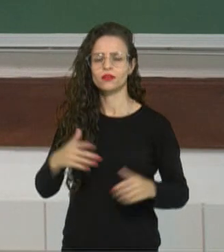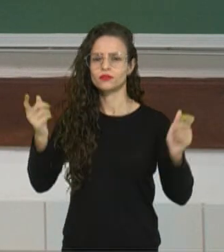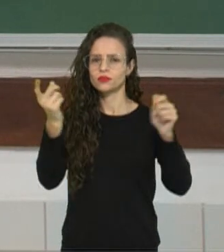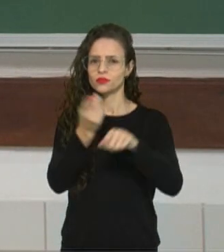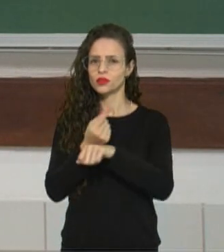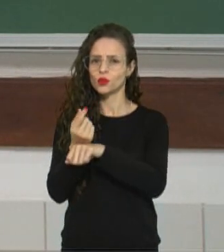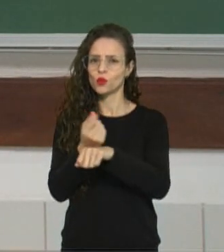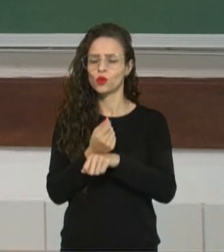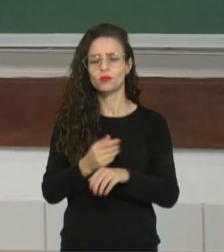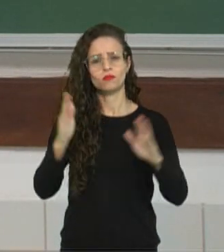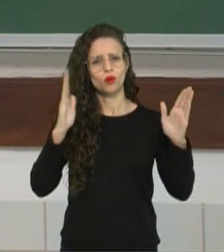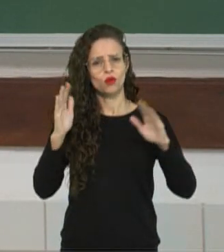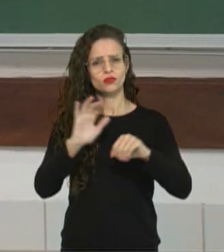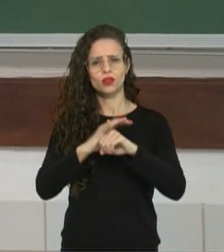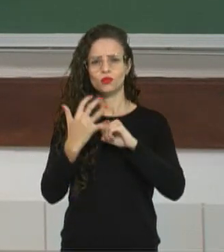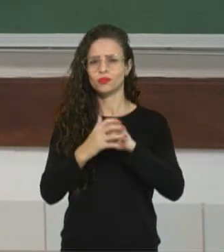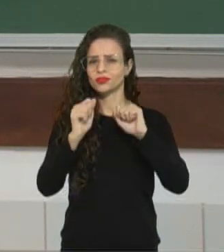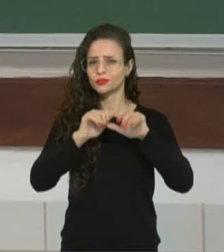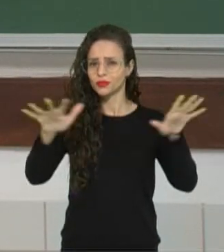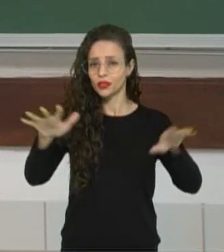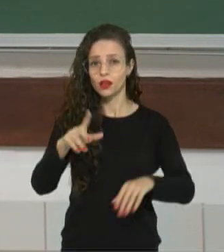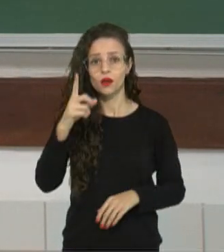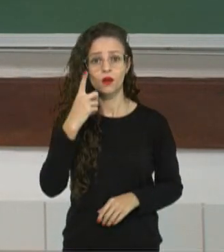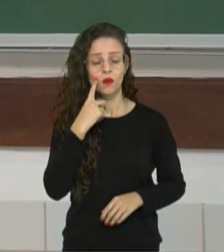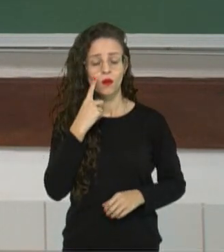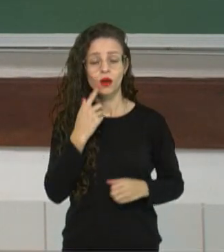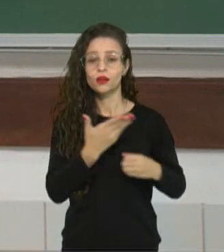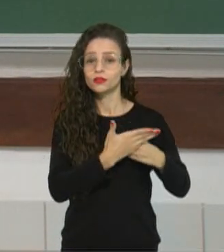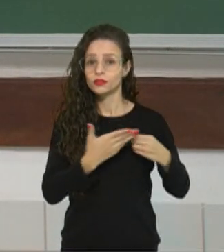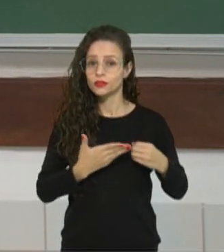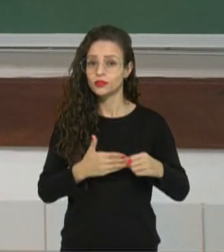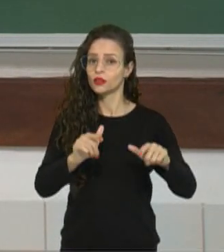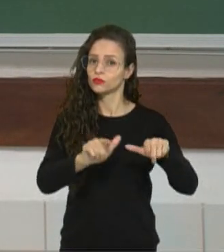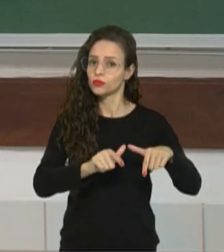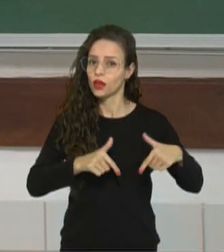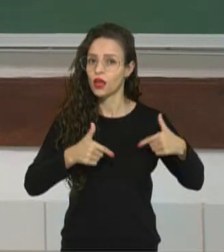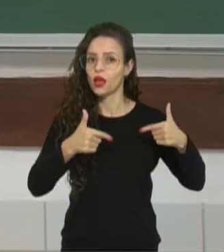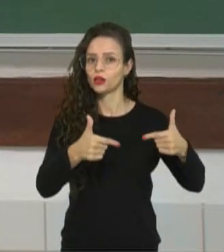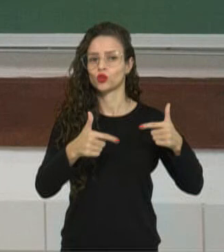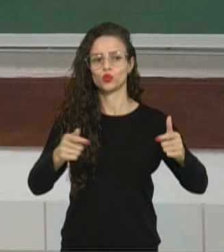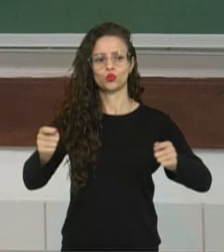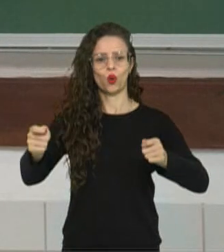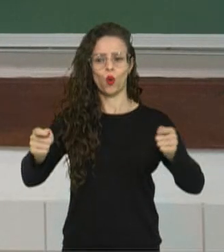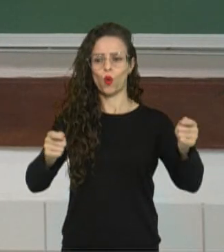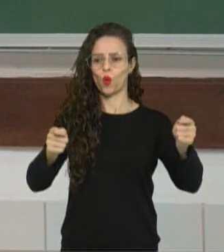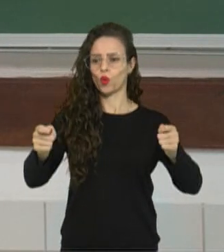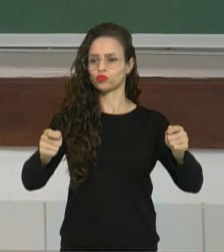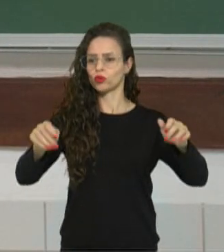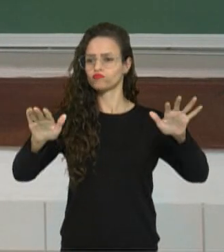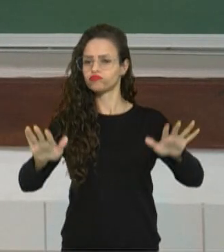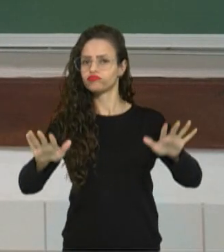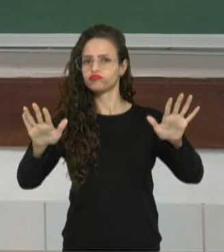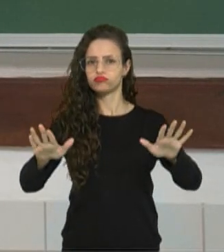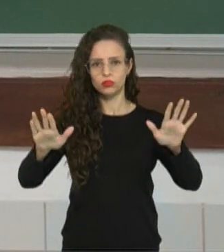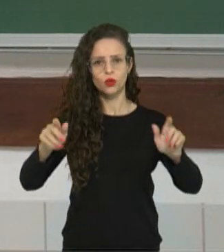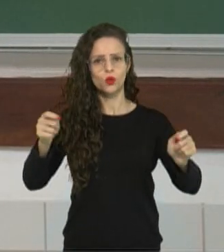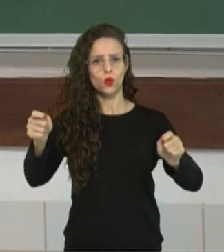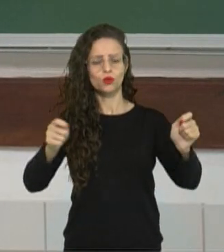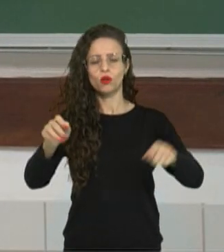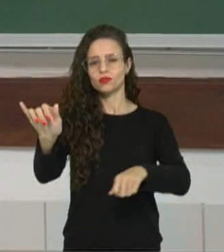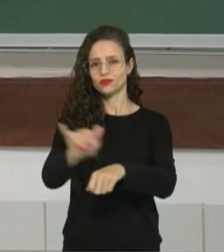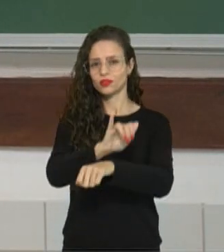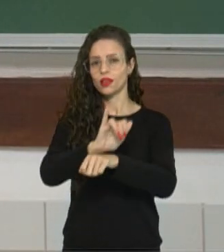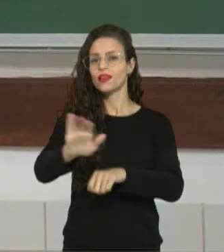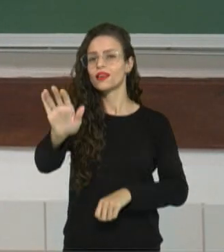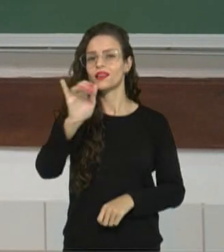processo da pandemia que a gente está vivendo até hoje. O Estado, ele age no sentido de controlar ou refrear a crise econômica. Vamos pensar,